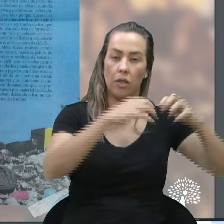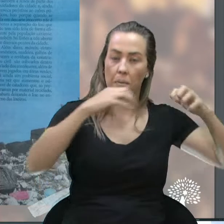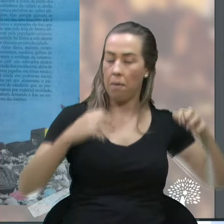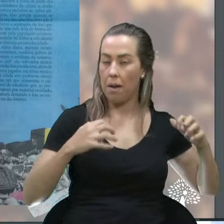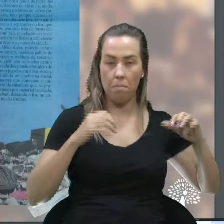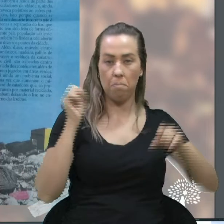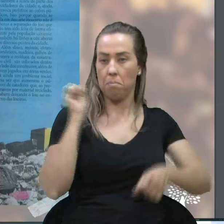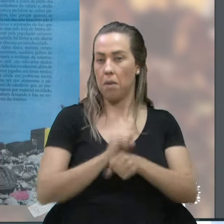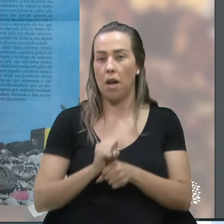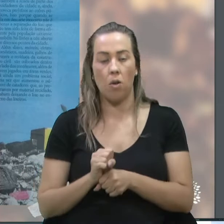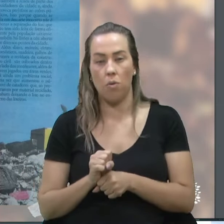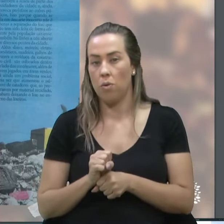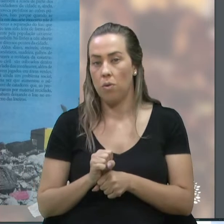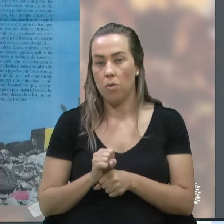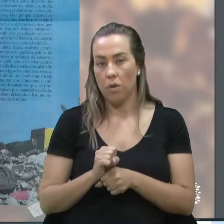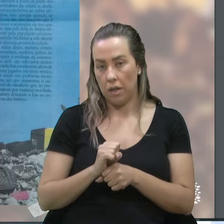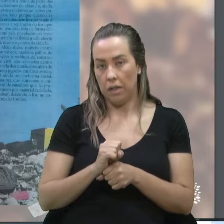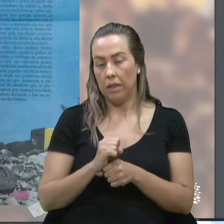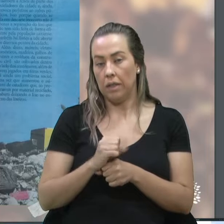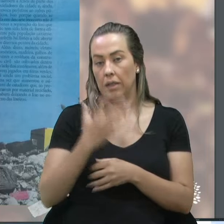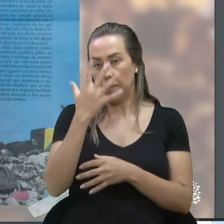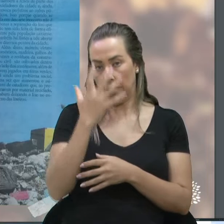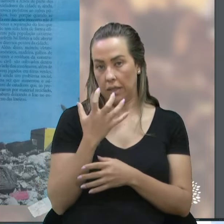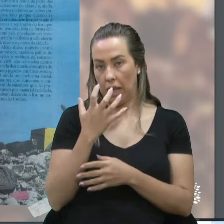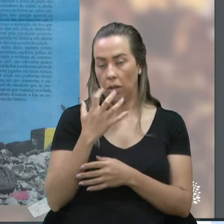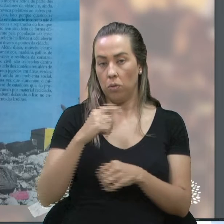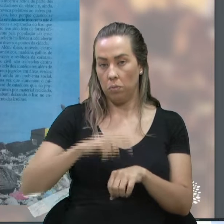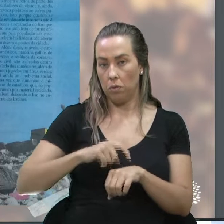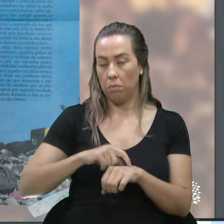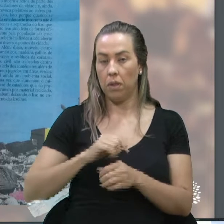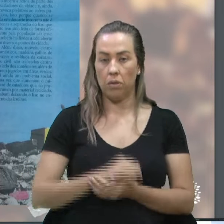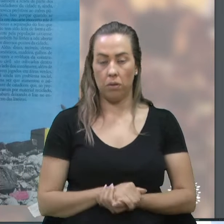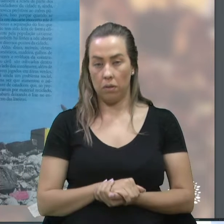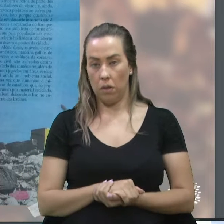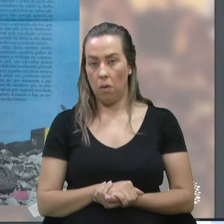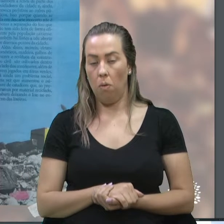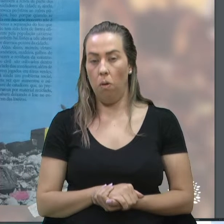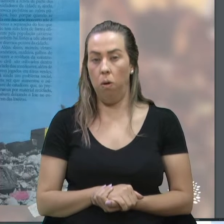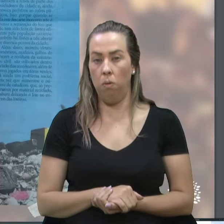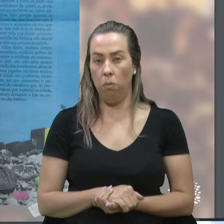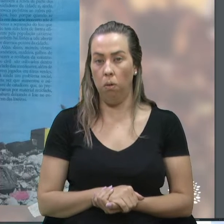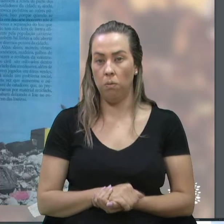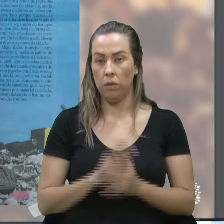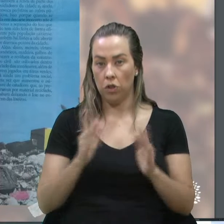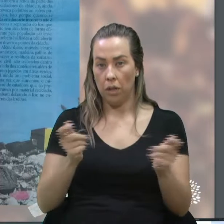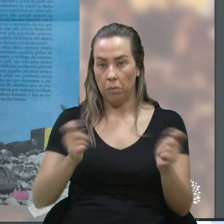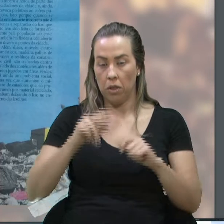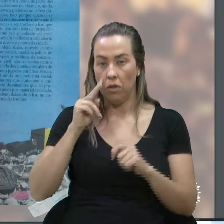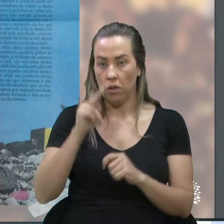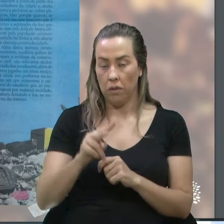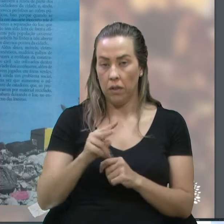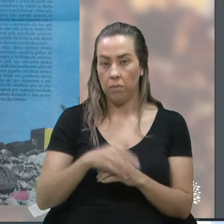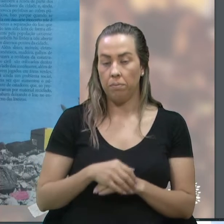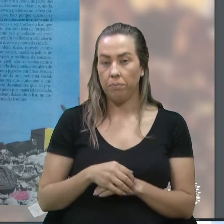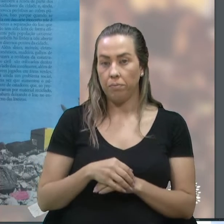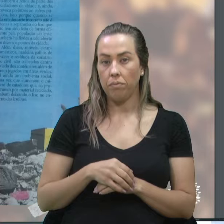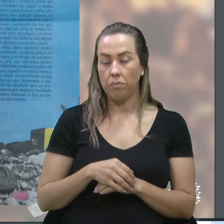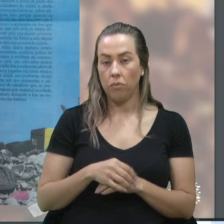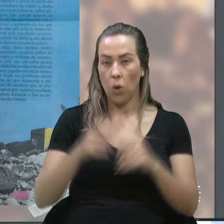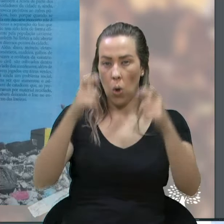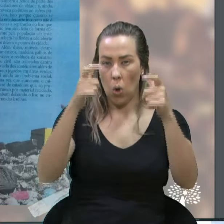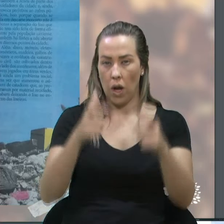também a vida útil do aterro. E de longe, já é possível ver, chegando lá ao Rincão das